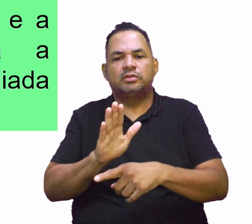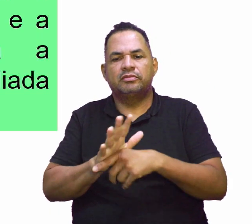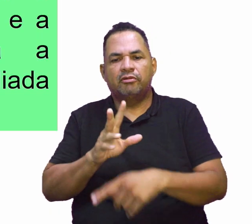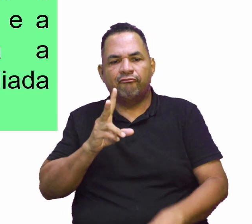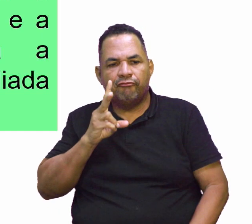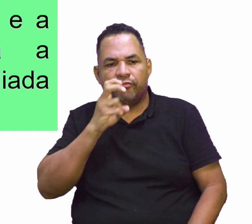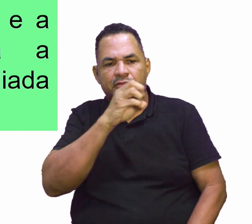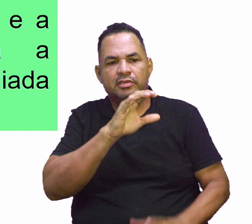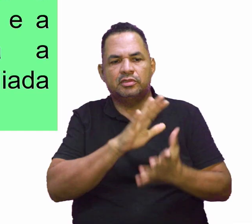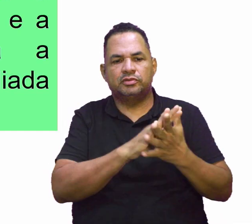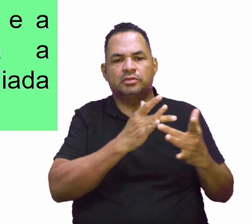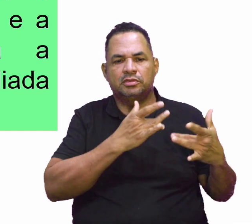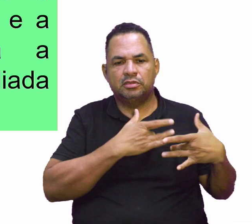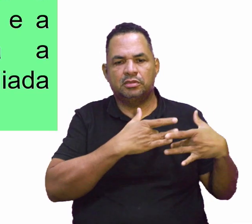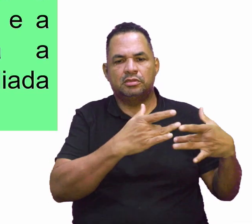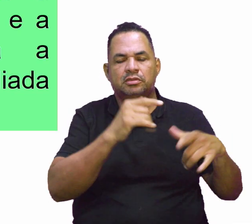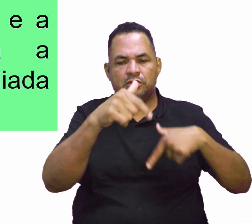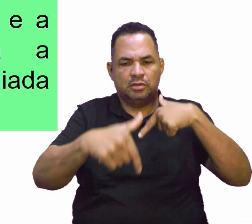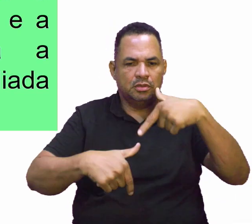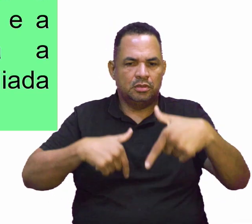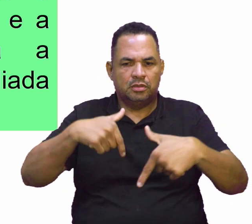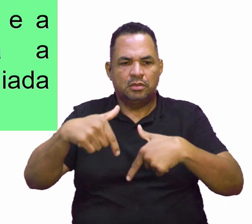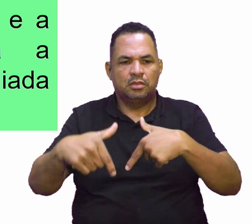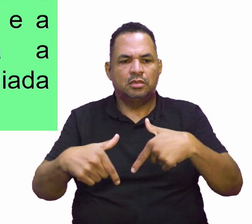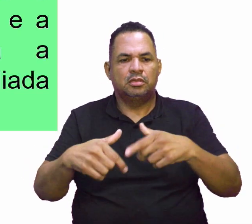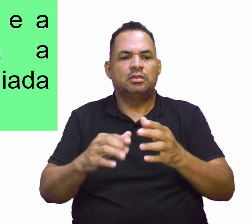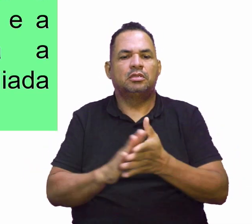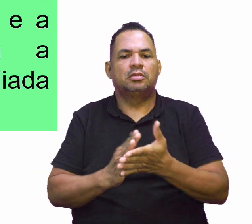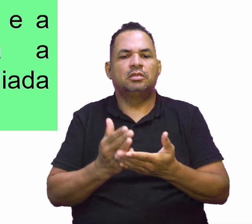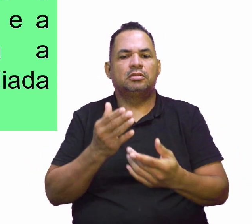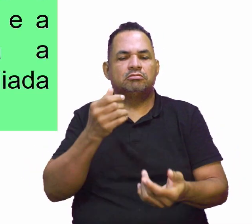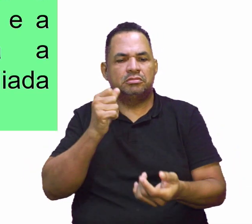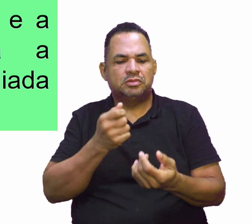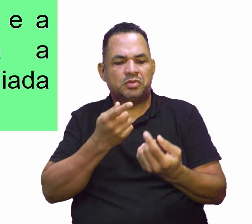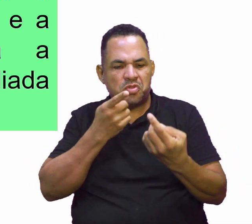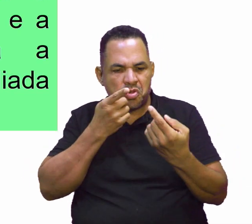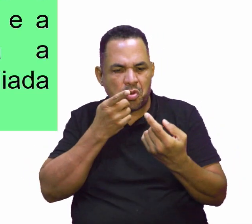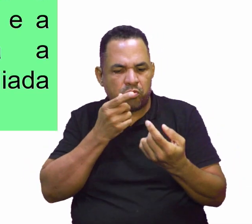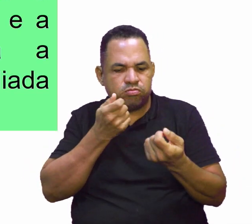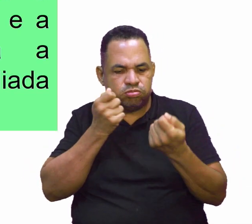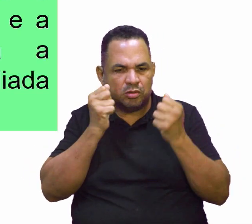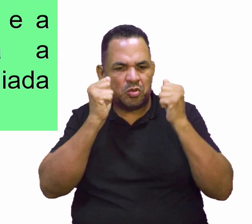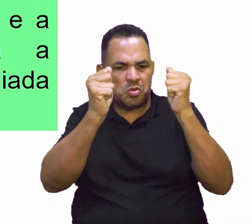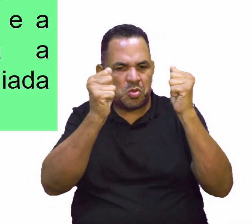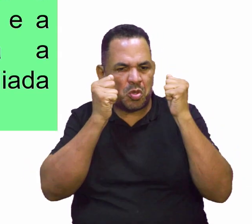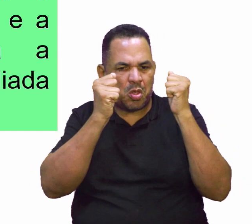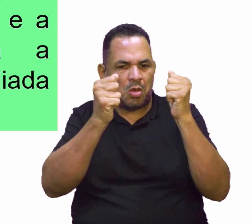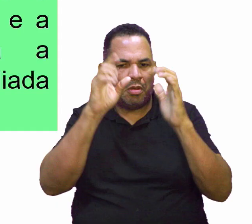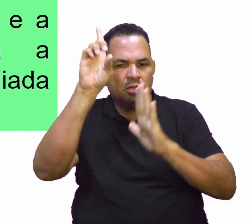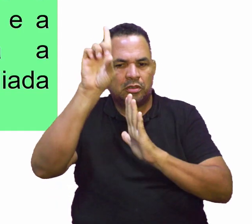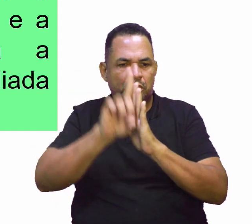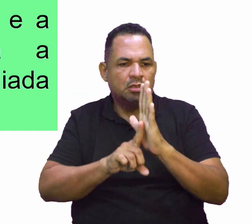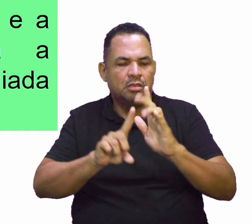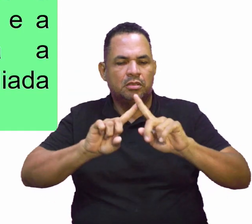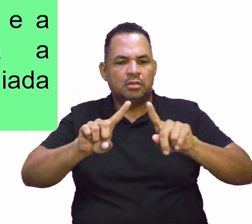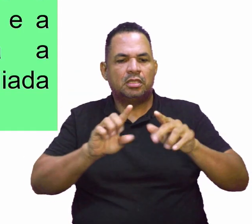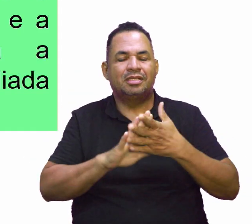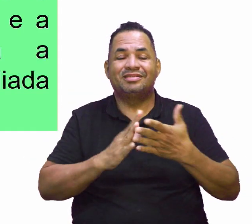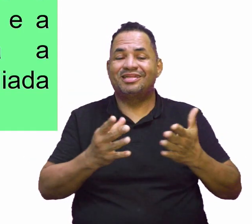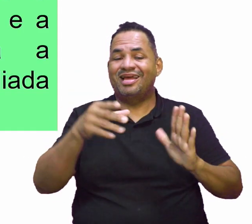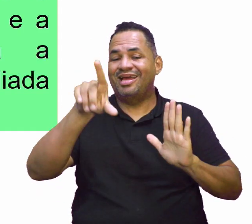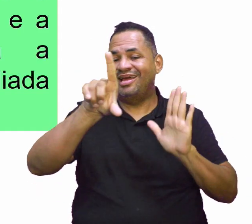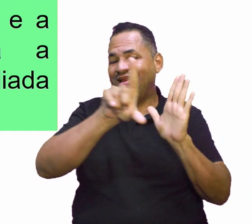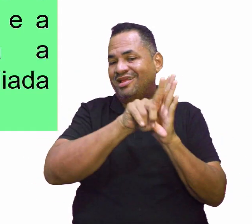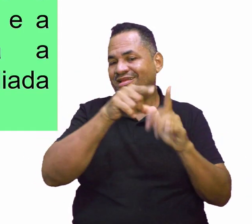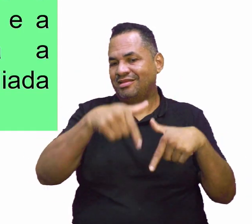a solidariedade entre os trabalhadores e a pressionar por direitos. Embora a legislação trabalhista só